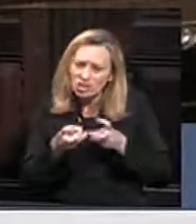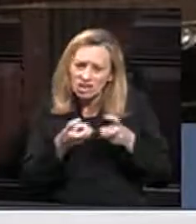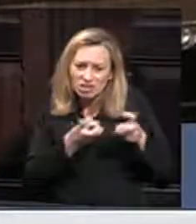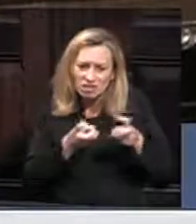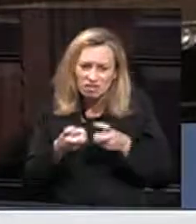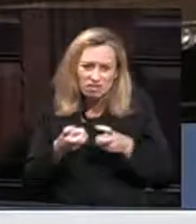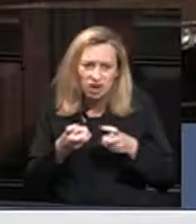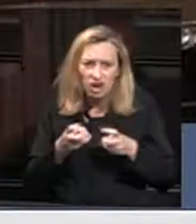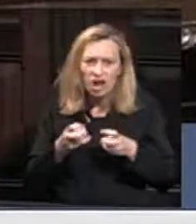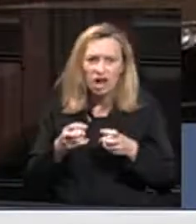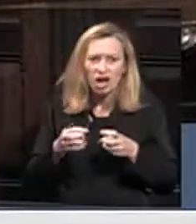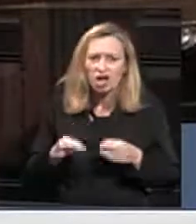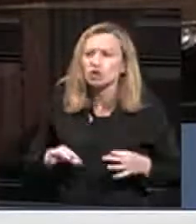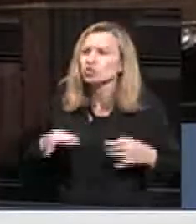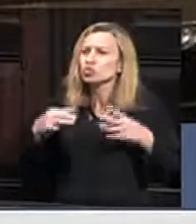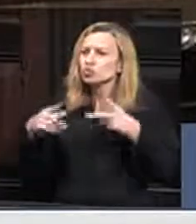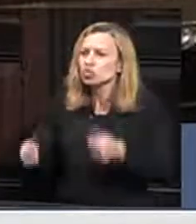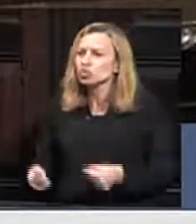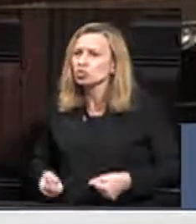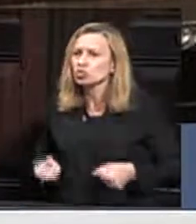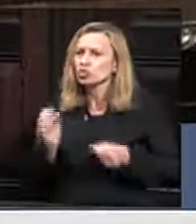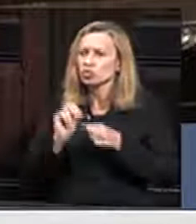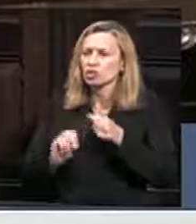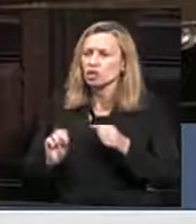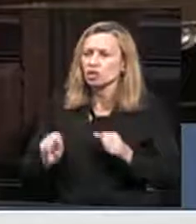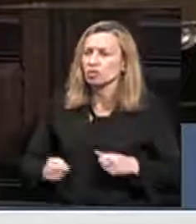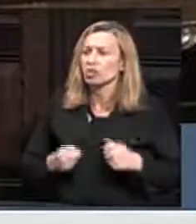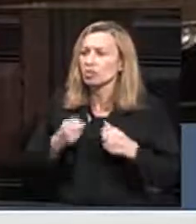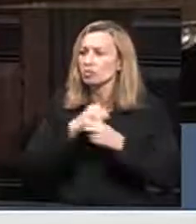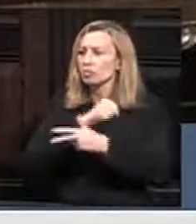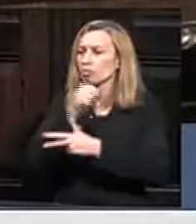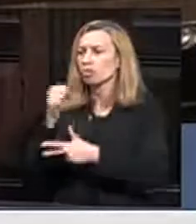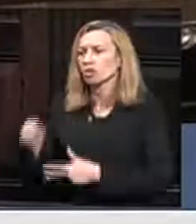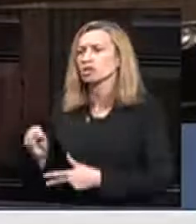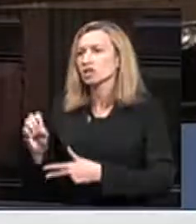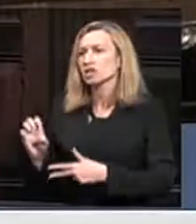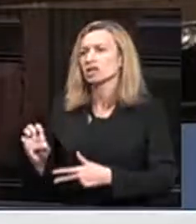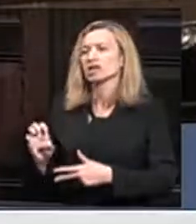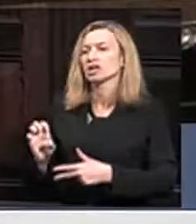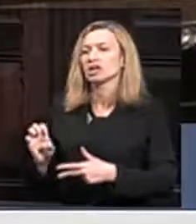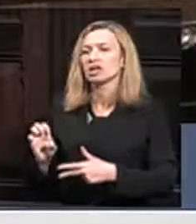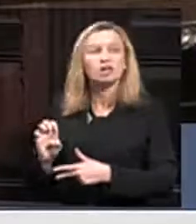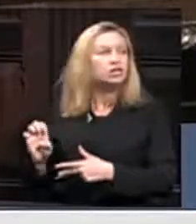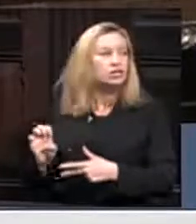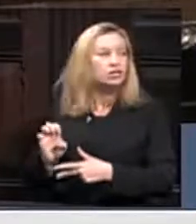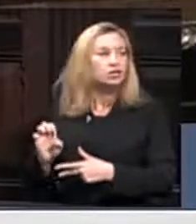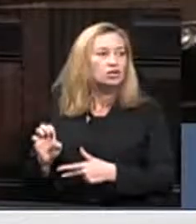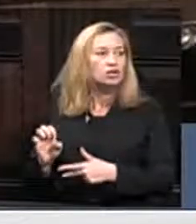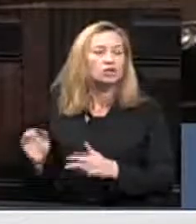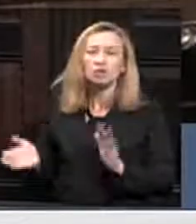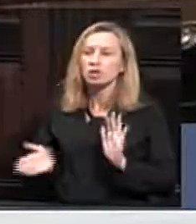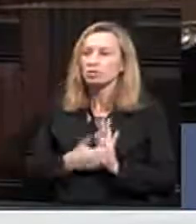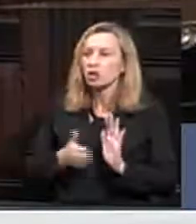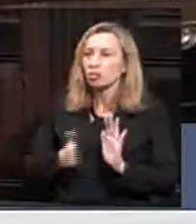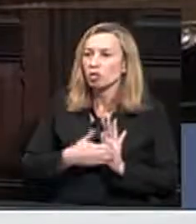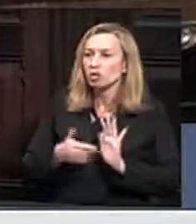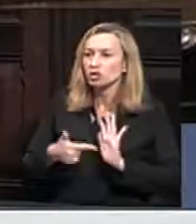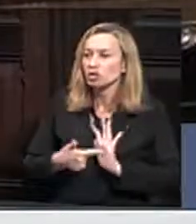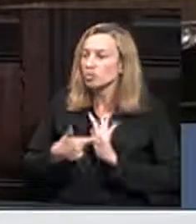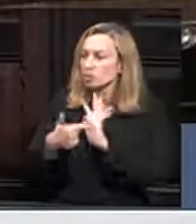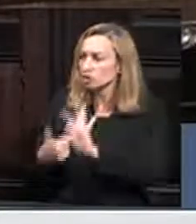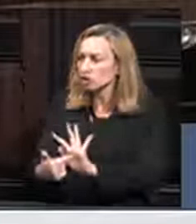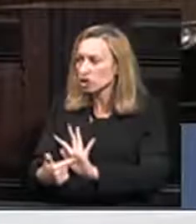os movimentos feitos pelo Poder Executivo através das propostas que eram encaminhadas a